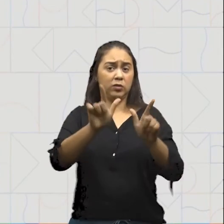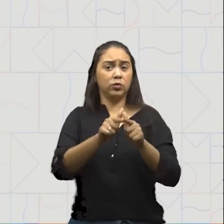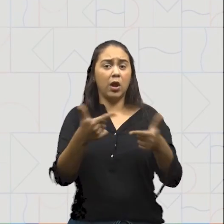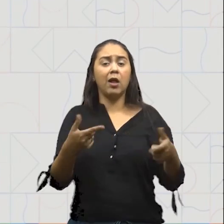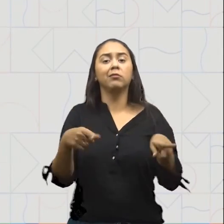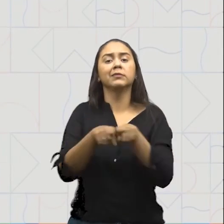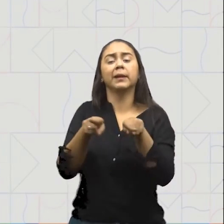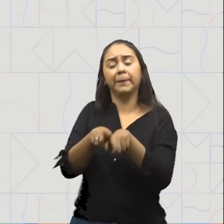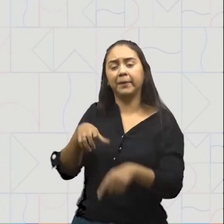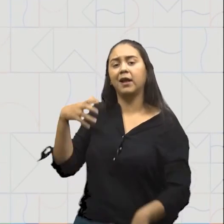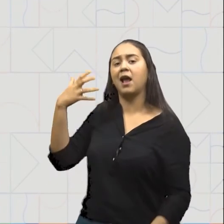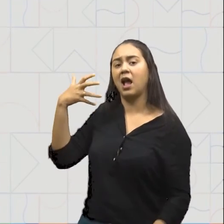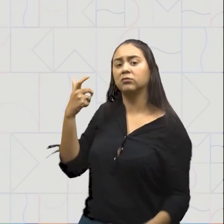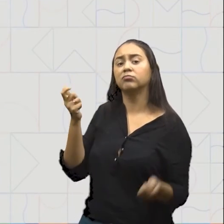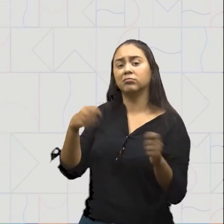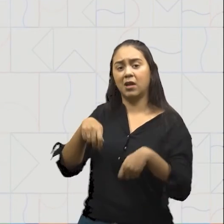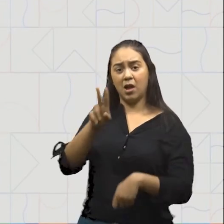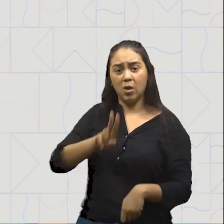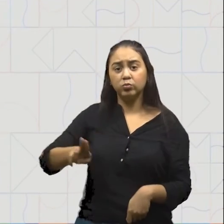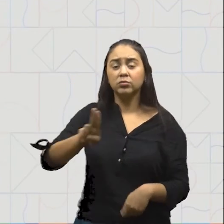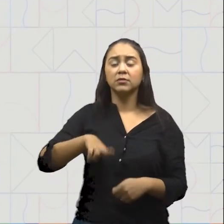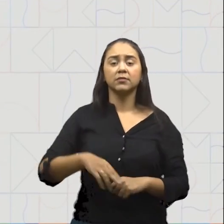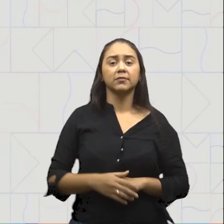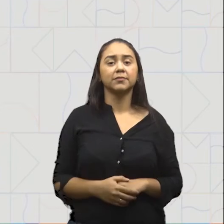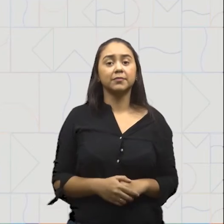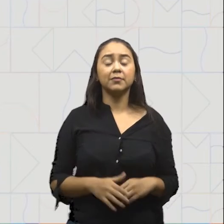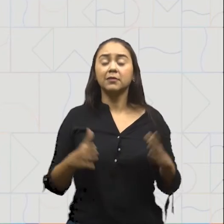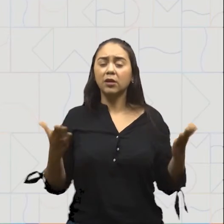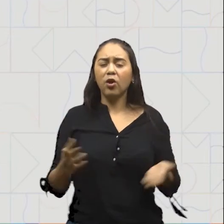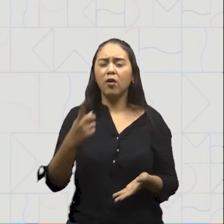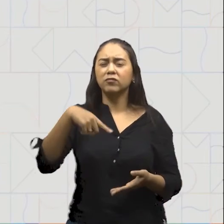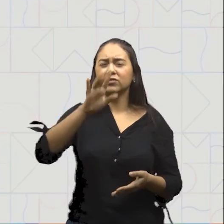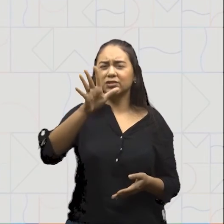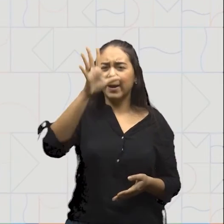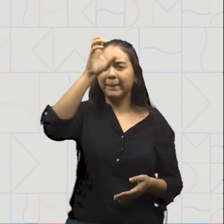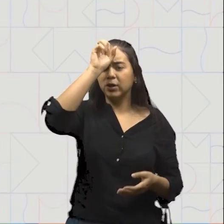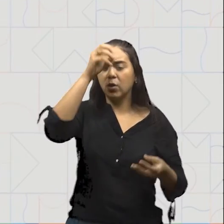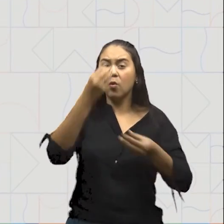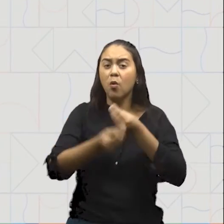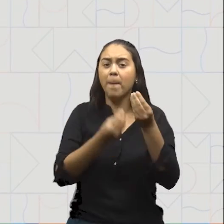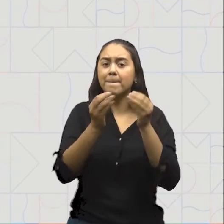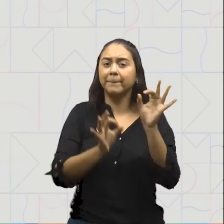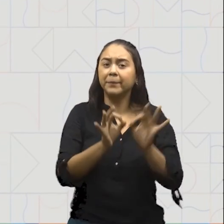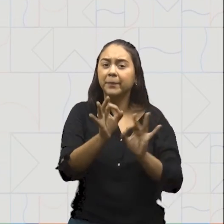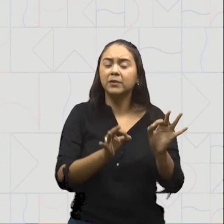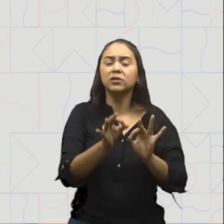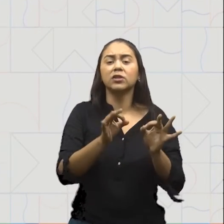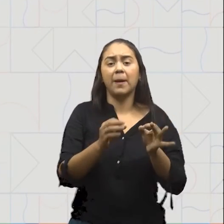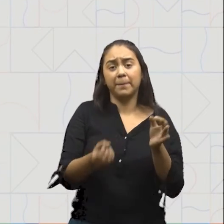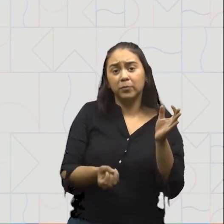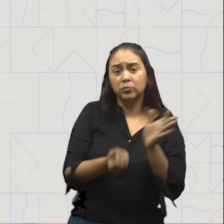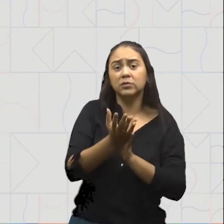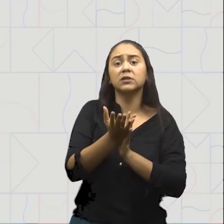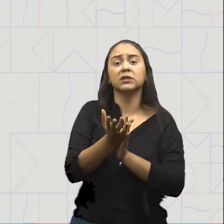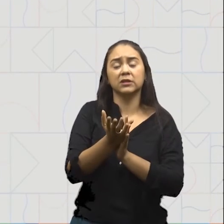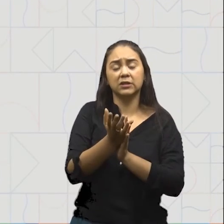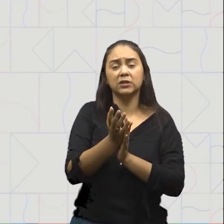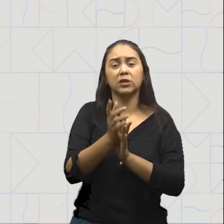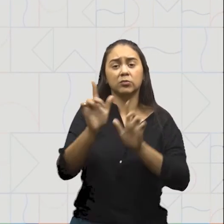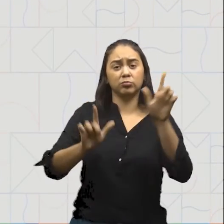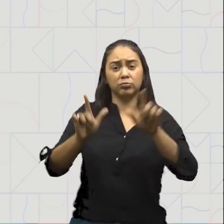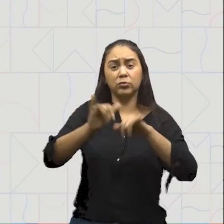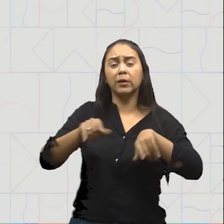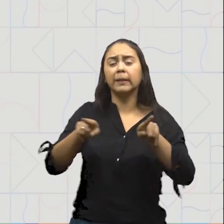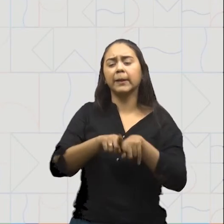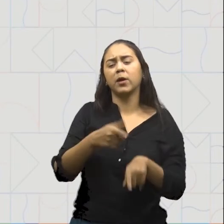rádio. Agora que você aprendeu sobre como planejar e produzir uma notícia para telejornal e